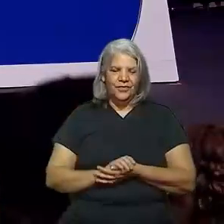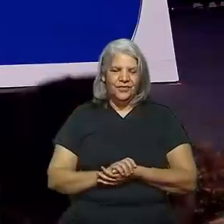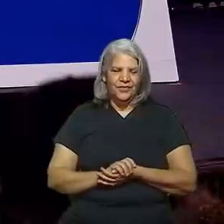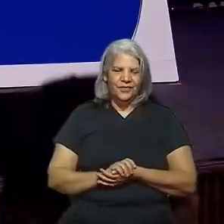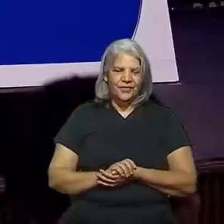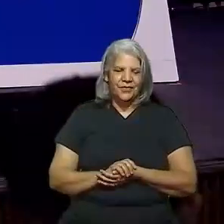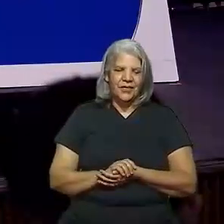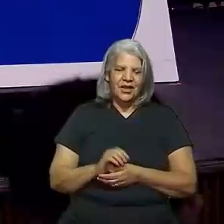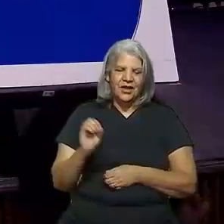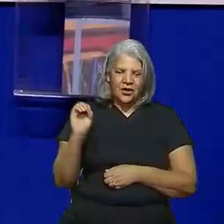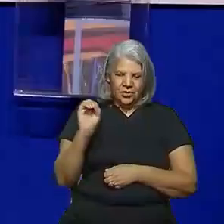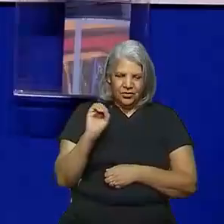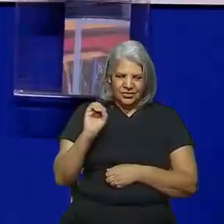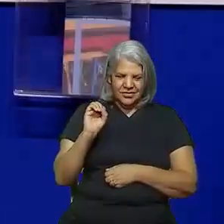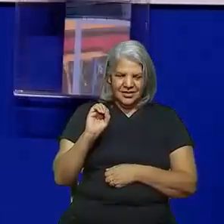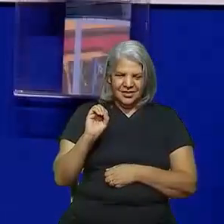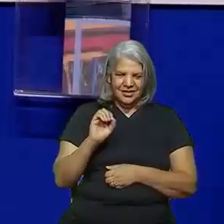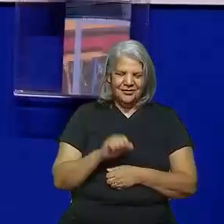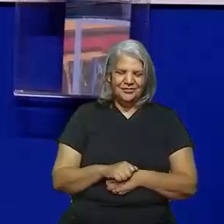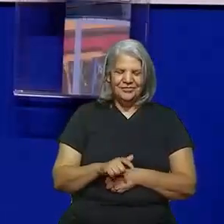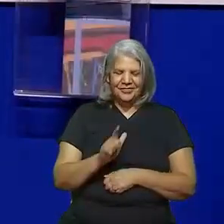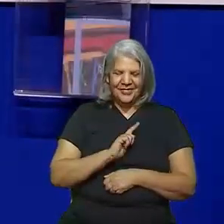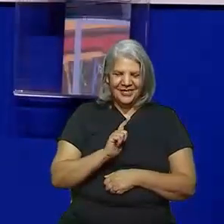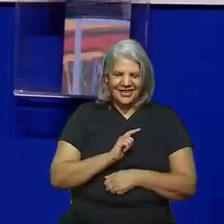O Zero teve uma edição